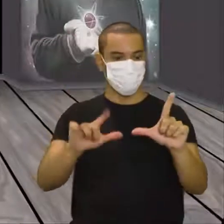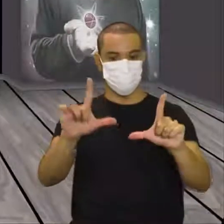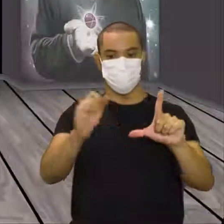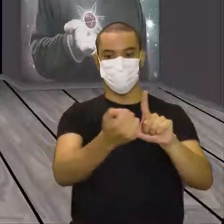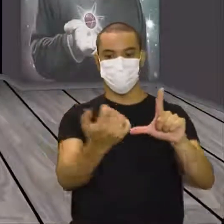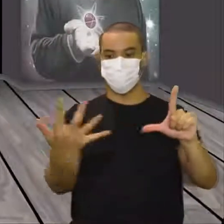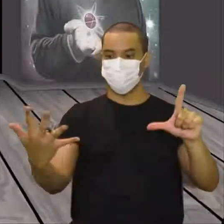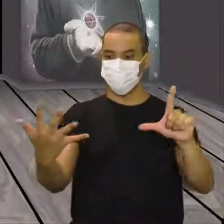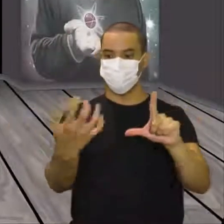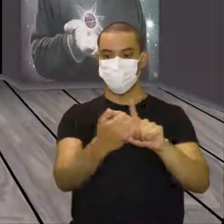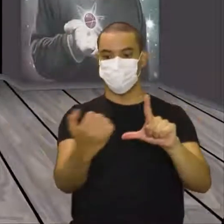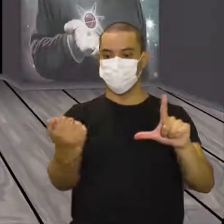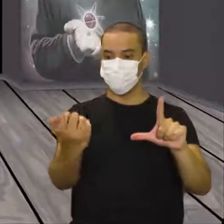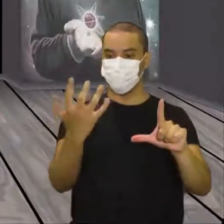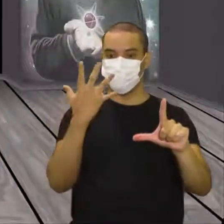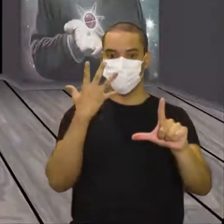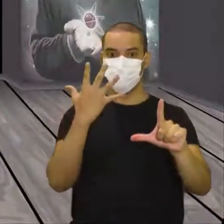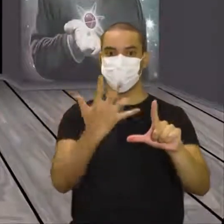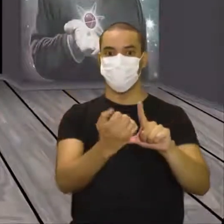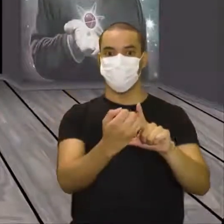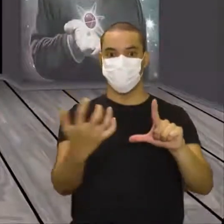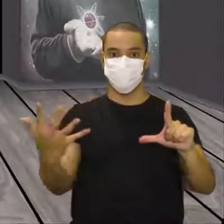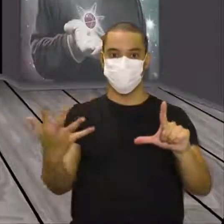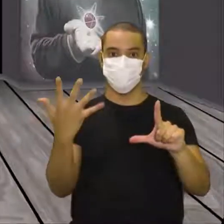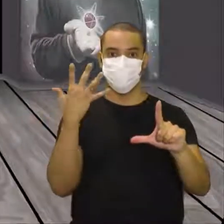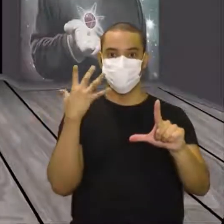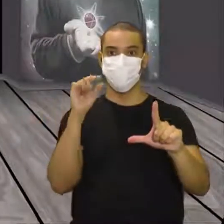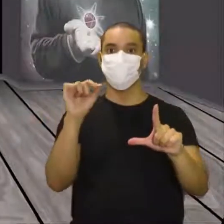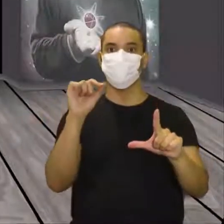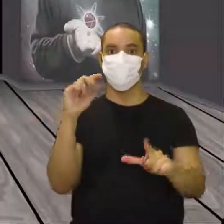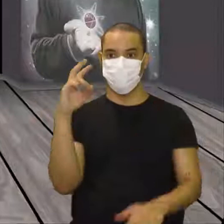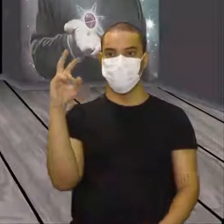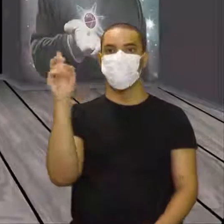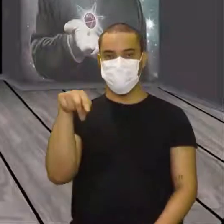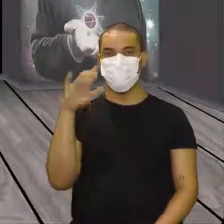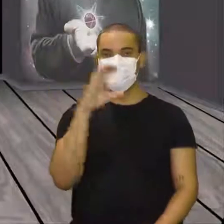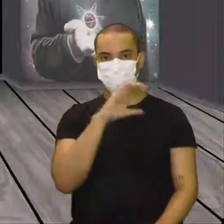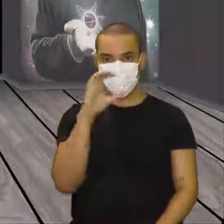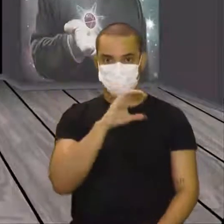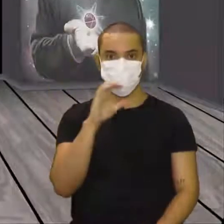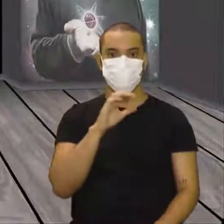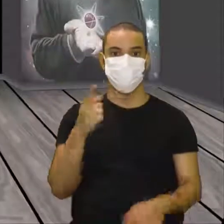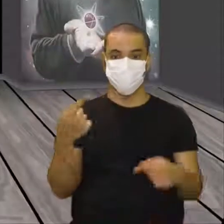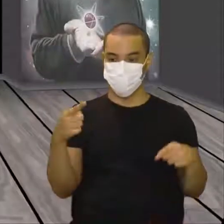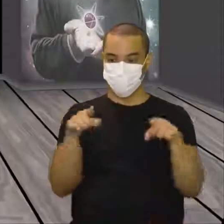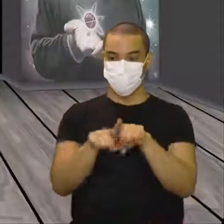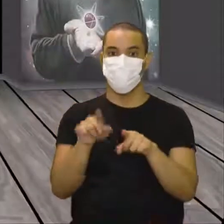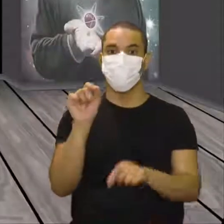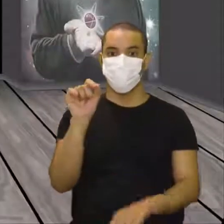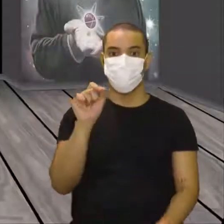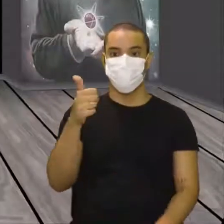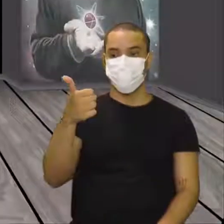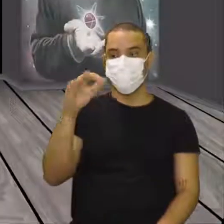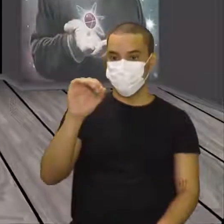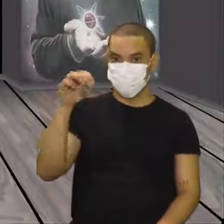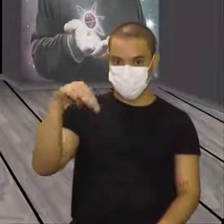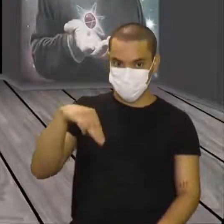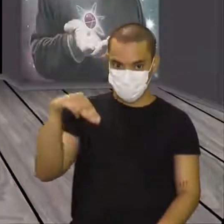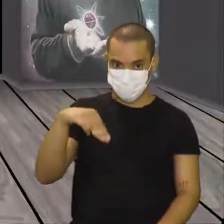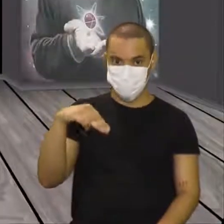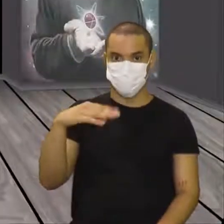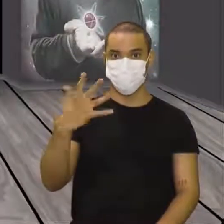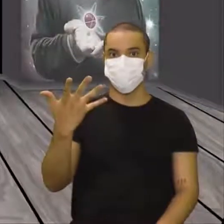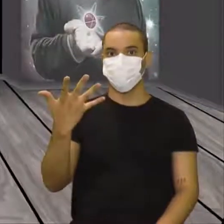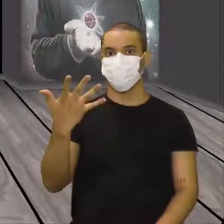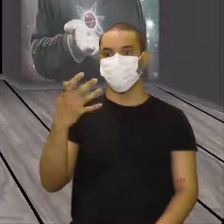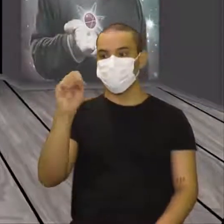movendo. Qual é esse movimento? Movimento com velocidade constante. Se está a 10 metros por segundo, vai passar em 10 metros por segundo